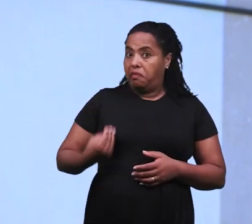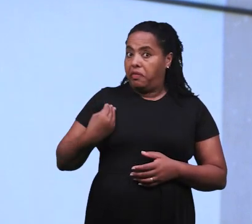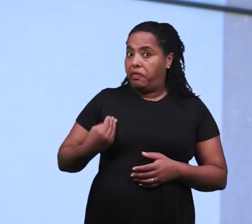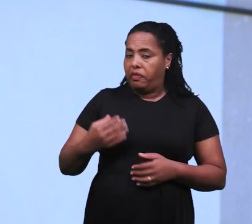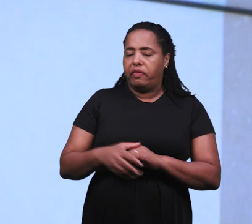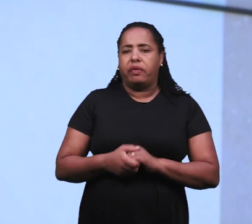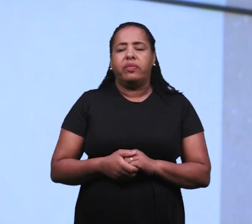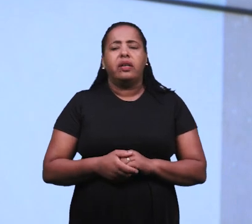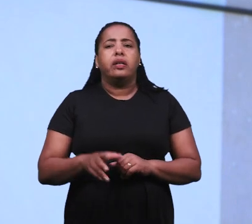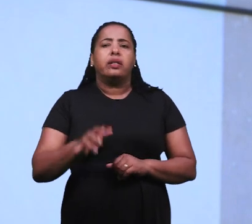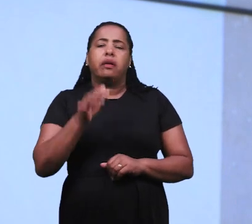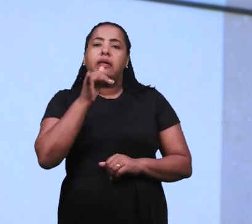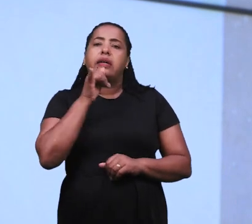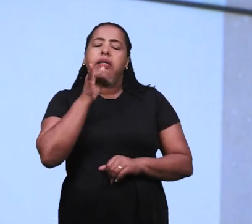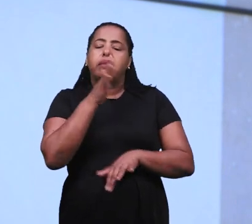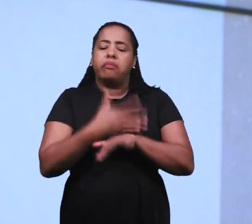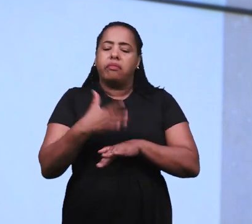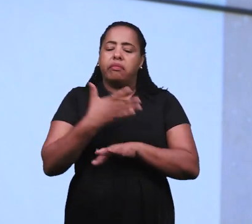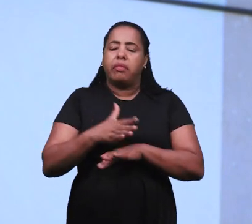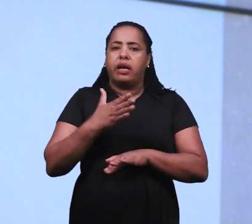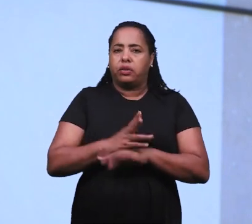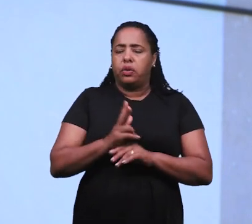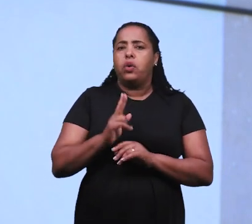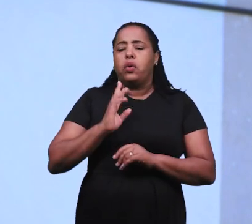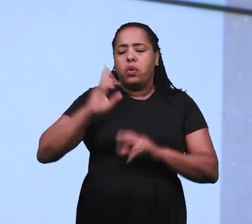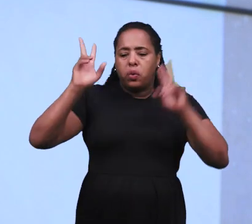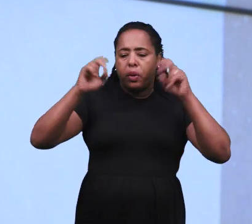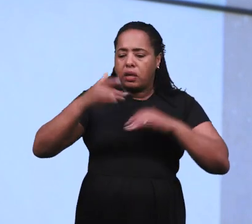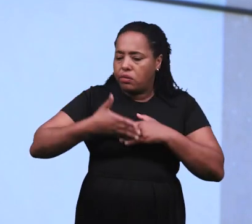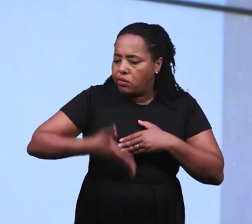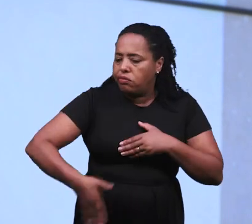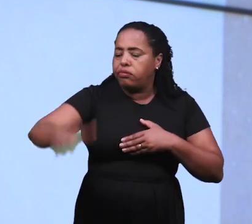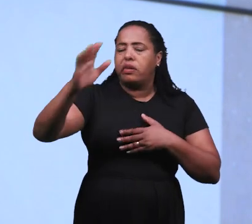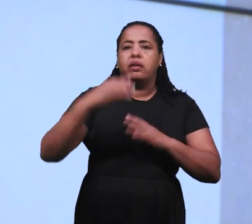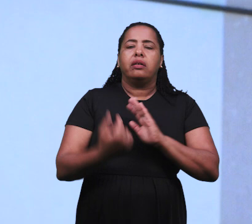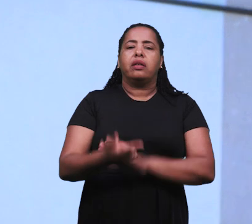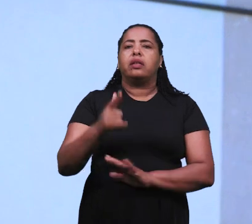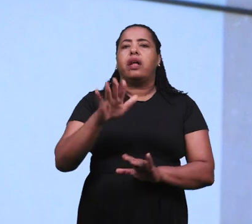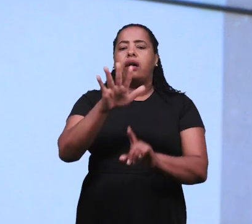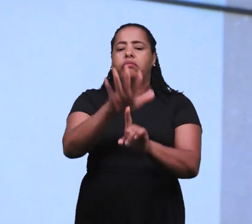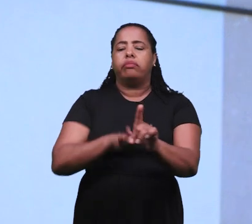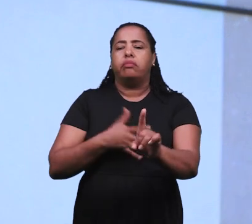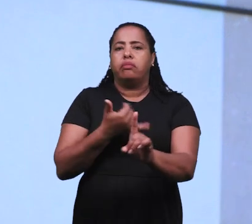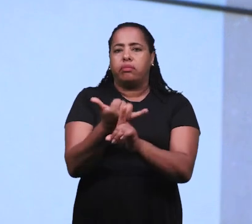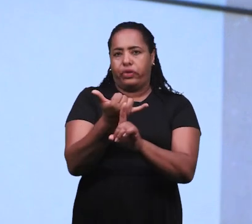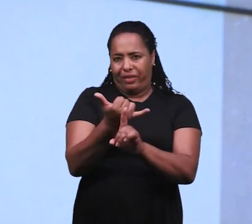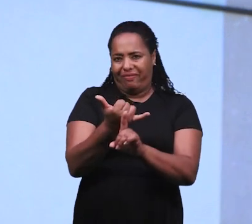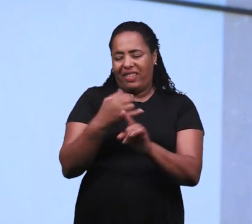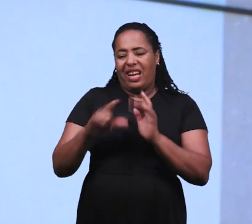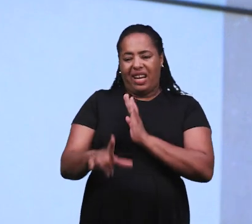por exemplo, exemplo prático, um assunto que é recorrente desde a nossa época de escola, bullying. Naquela época não chamava bullying,